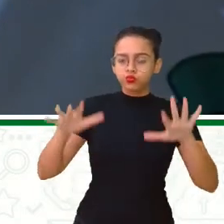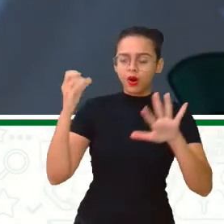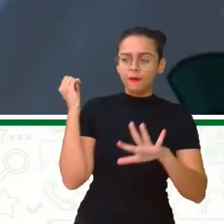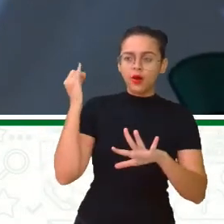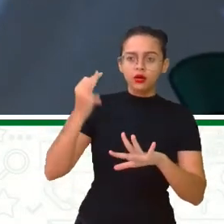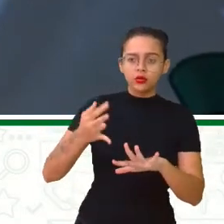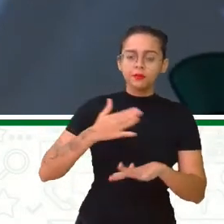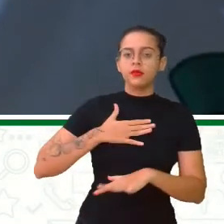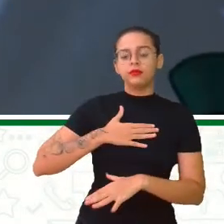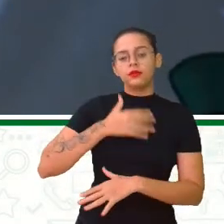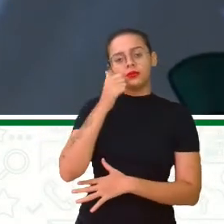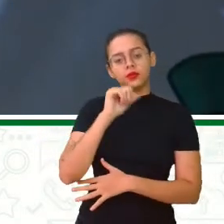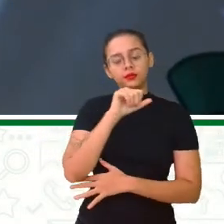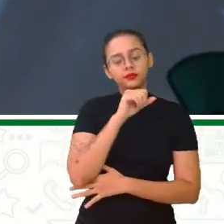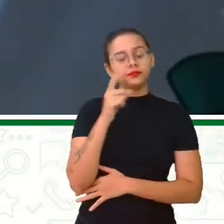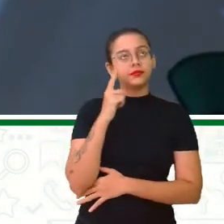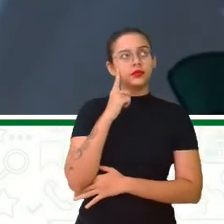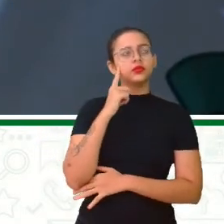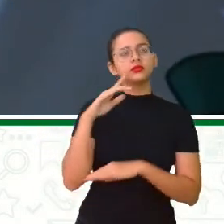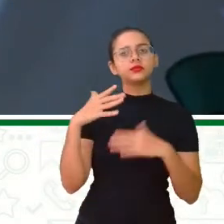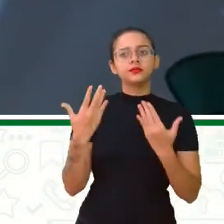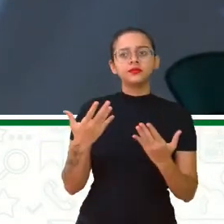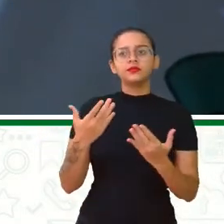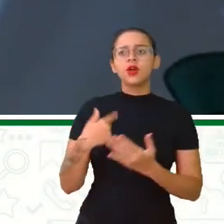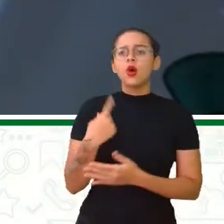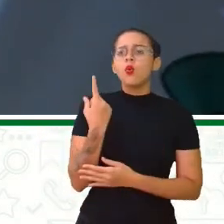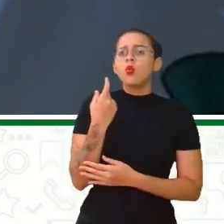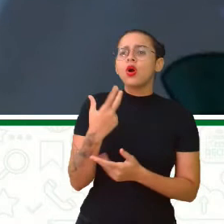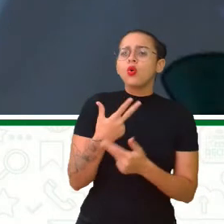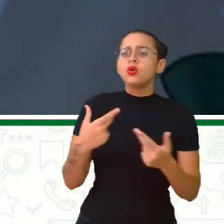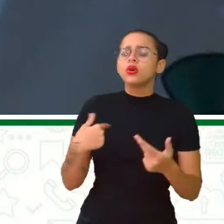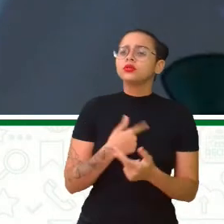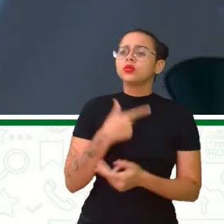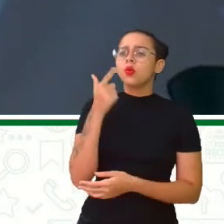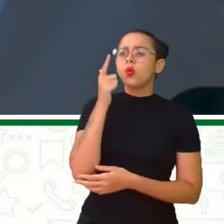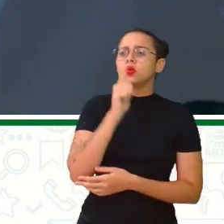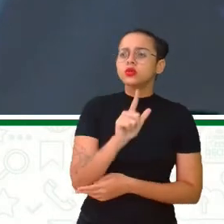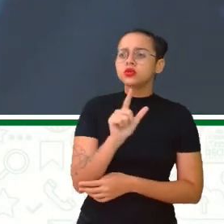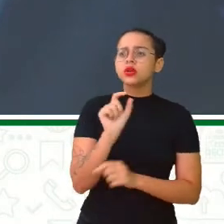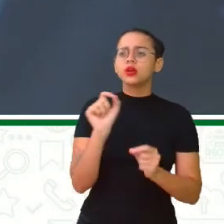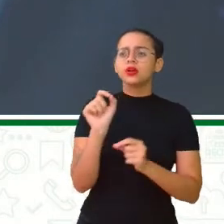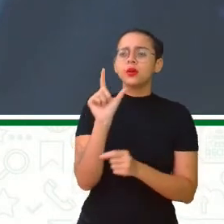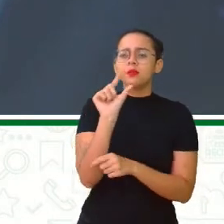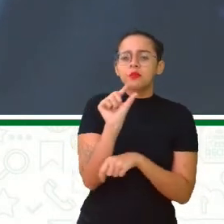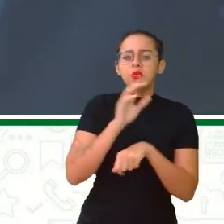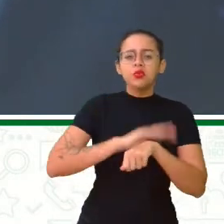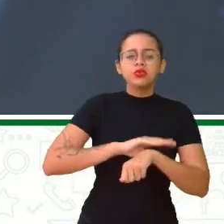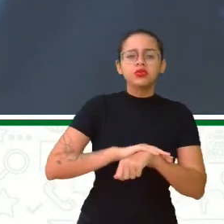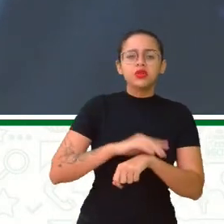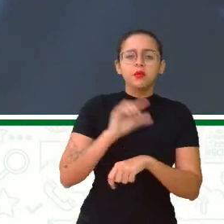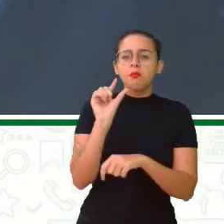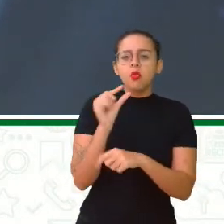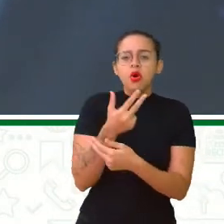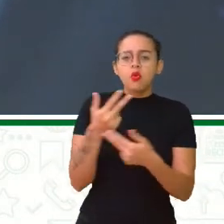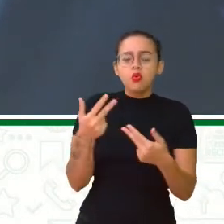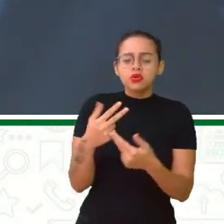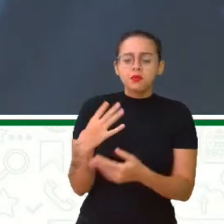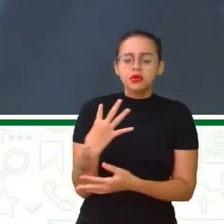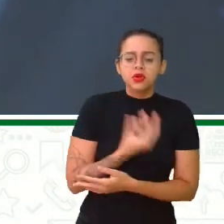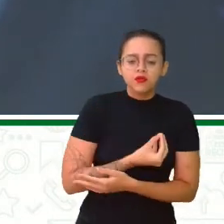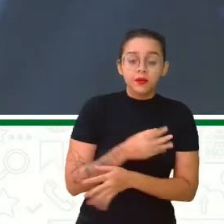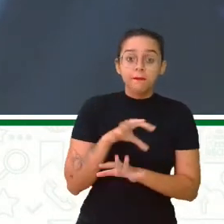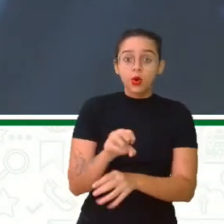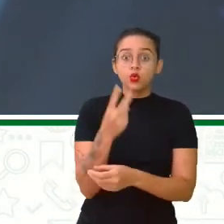madrugada, a minha mãe pensou, bom, a única coisa que a gente vai conseguir, tem muito pouco tempo, a gente tem pouca coisa para salvar. Ela pegou